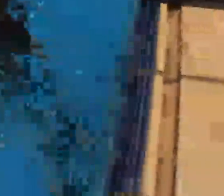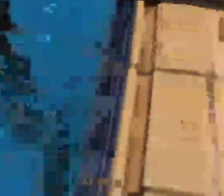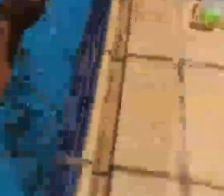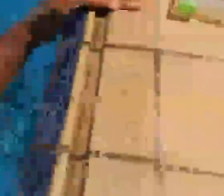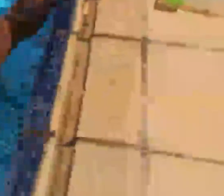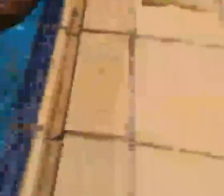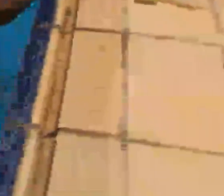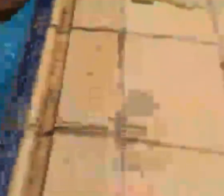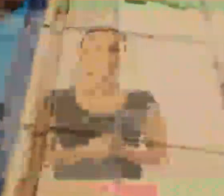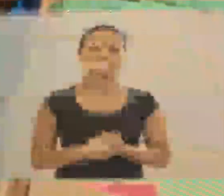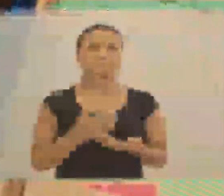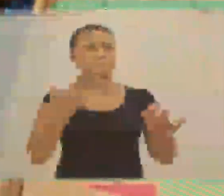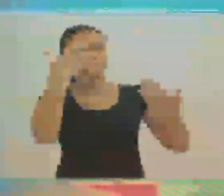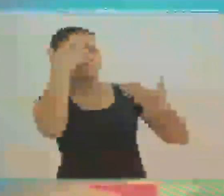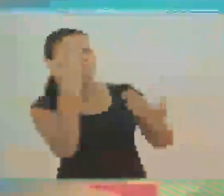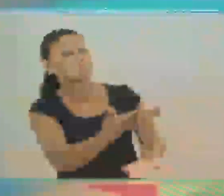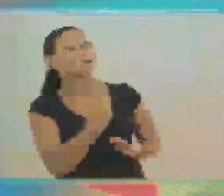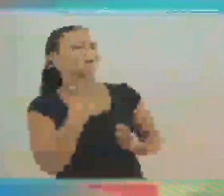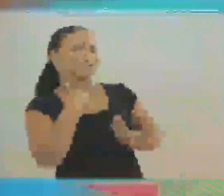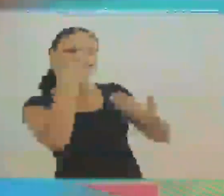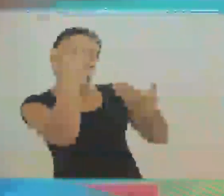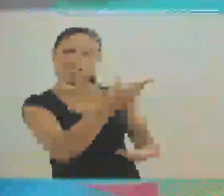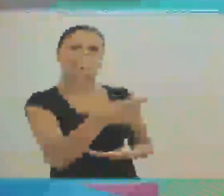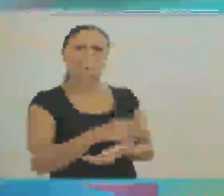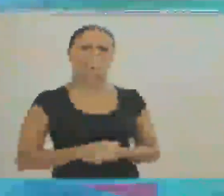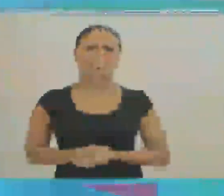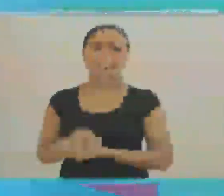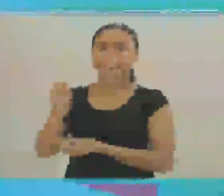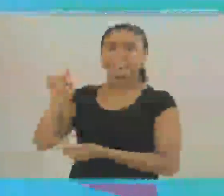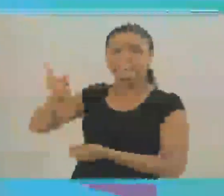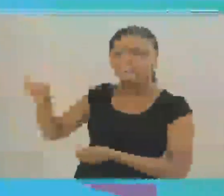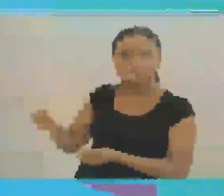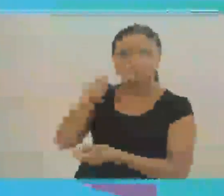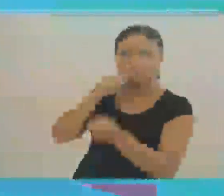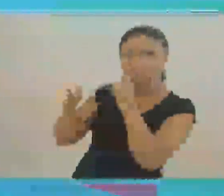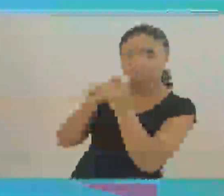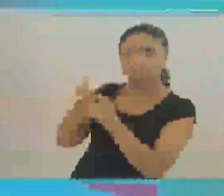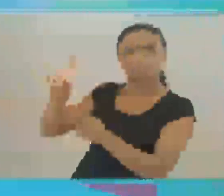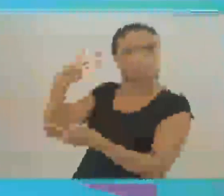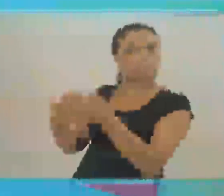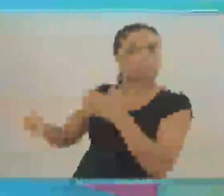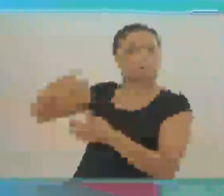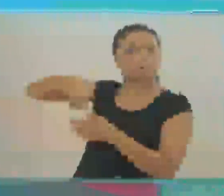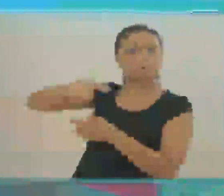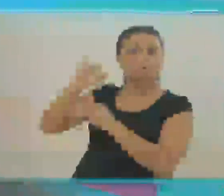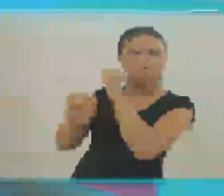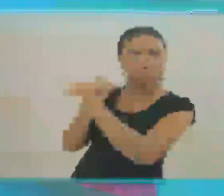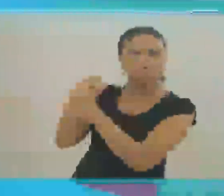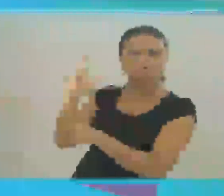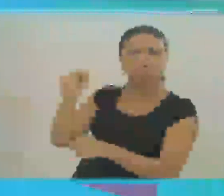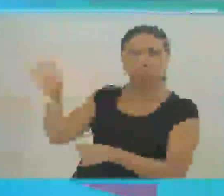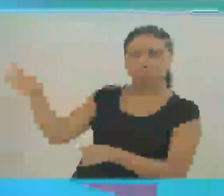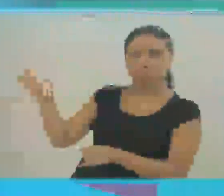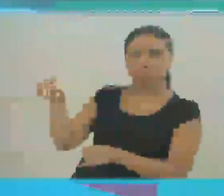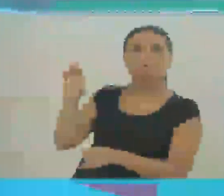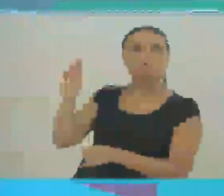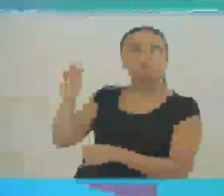Valeu pela entrevista. Obrigado. Se você curtiu essa reportagem, não perca no nosso site o chat com